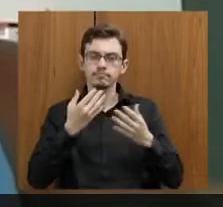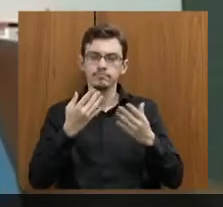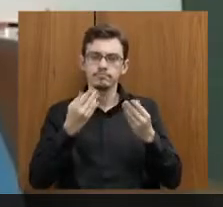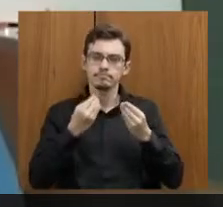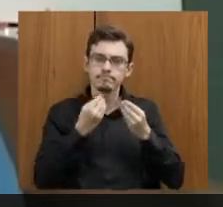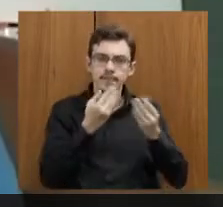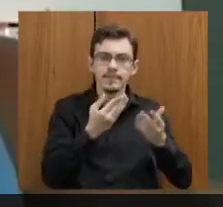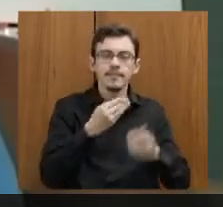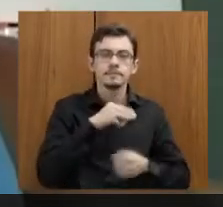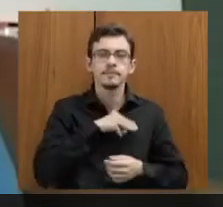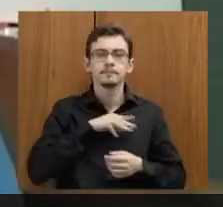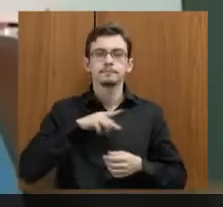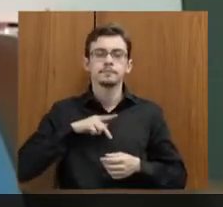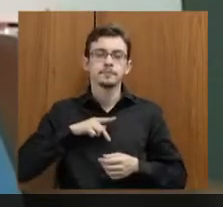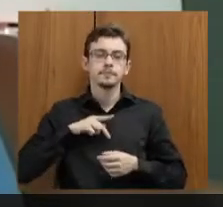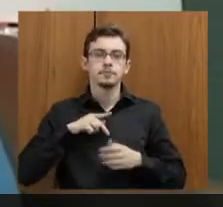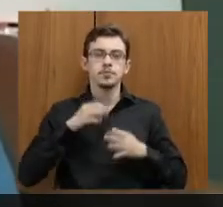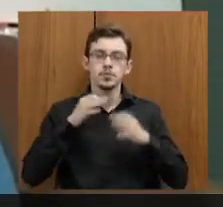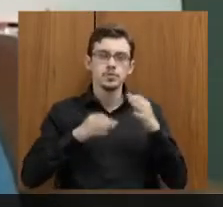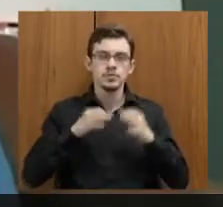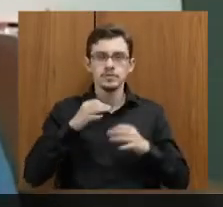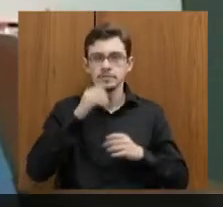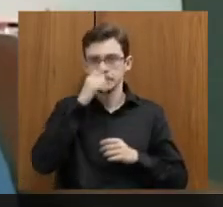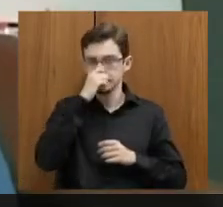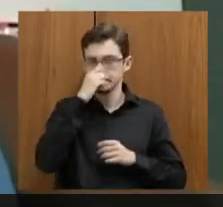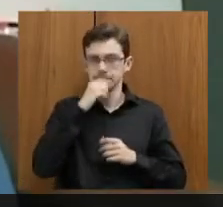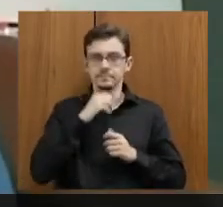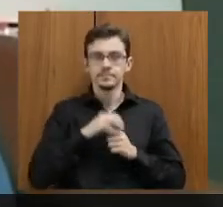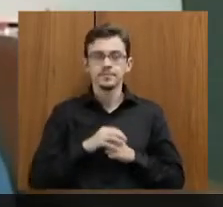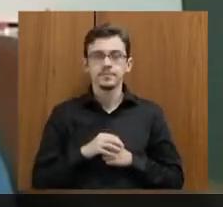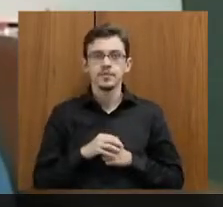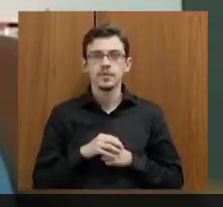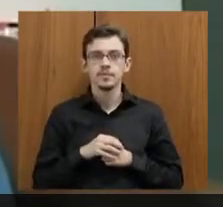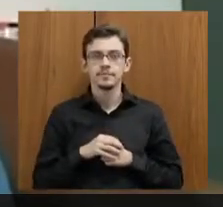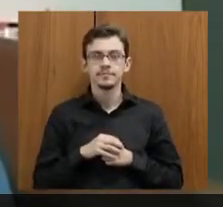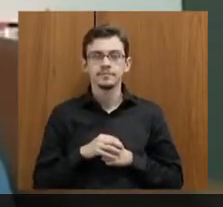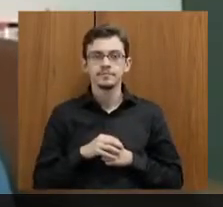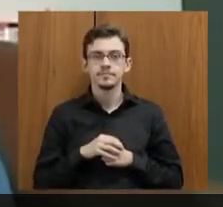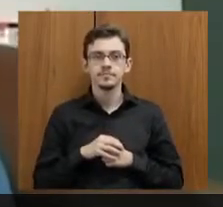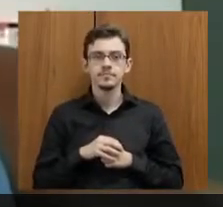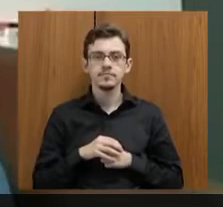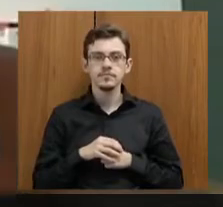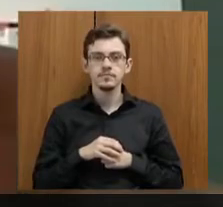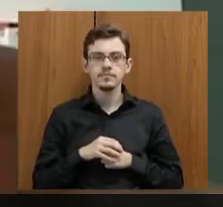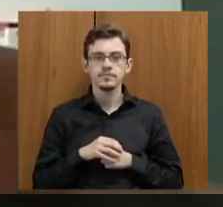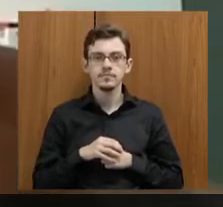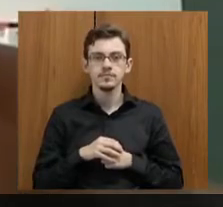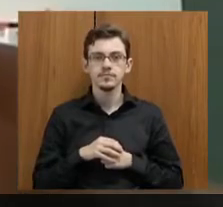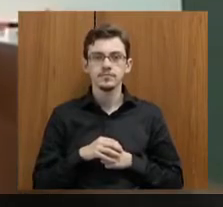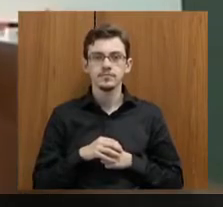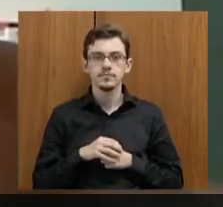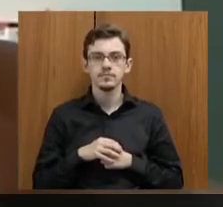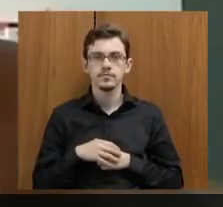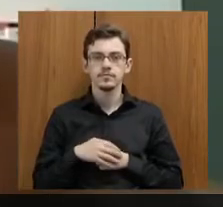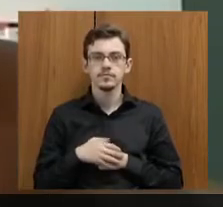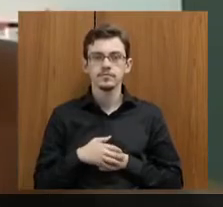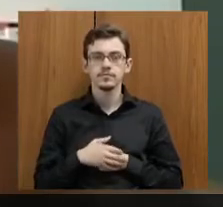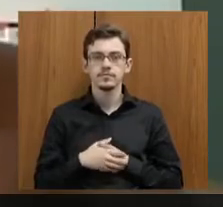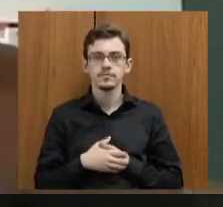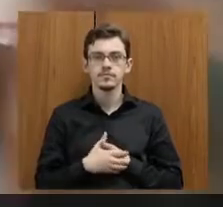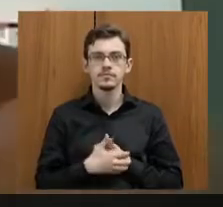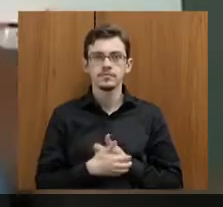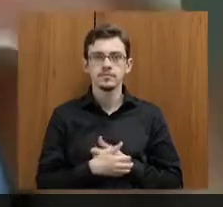e adequado É eu gosto e por uma questão de responsabilidade e também de